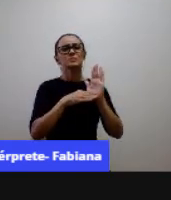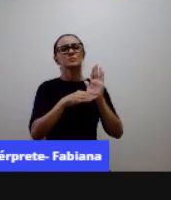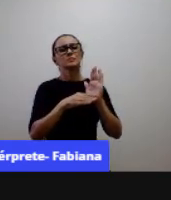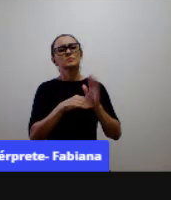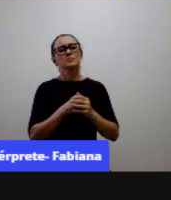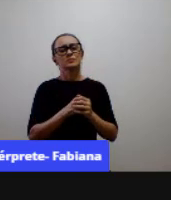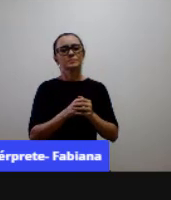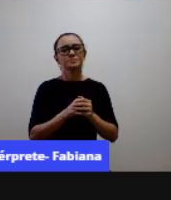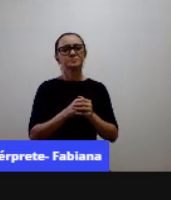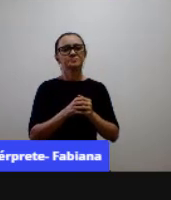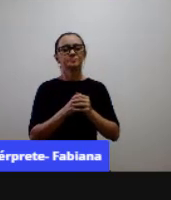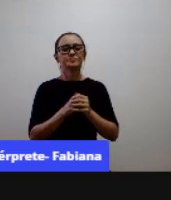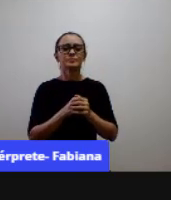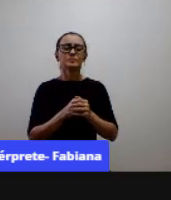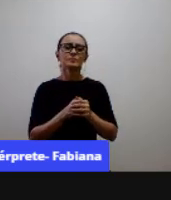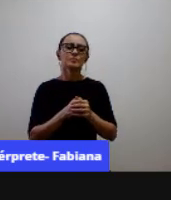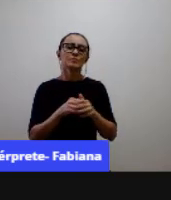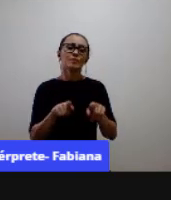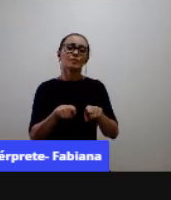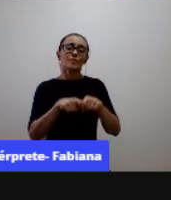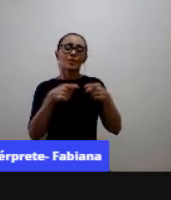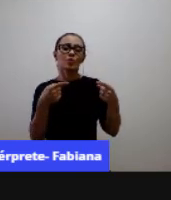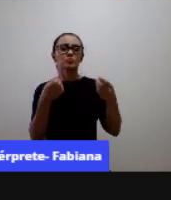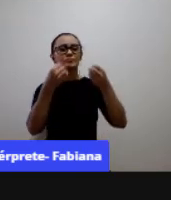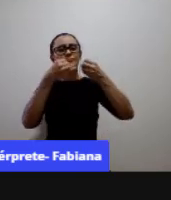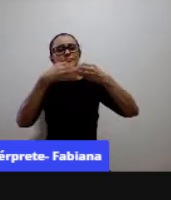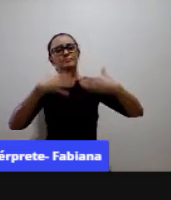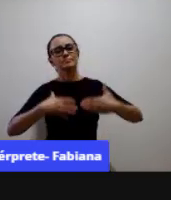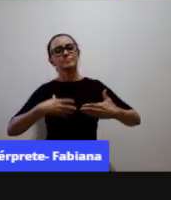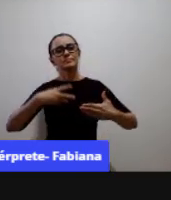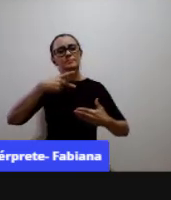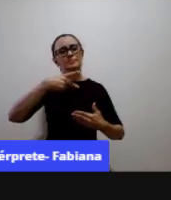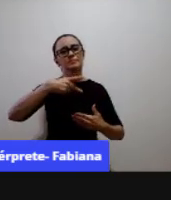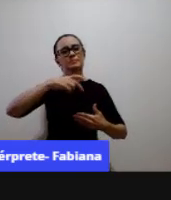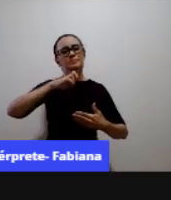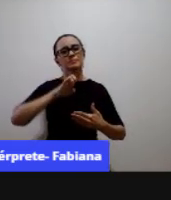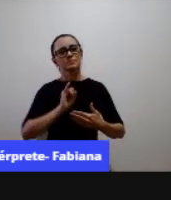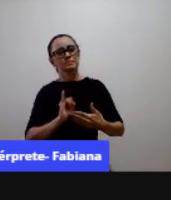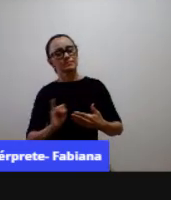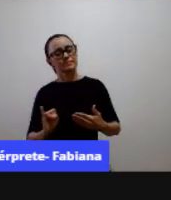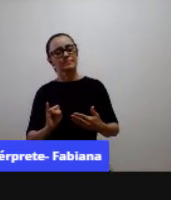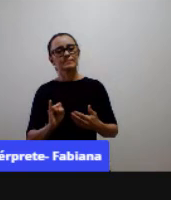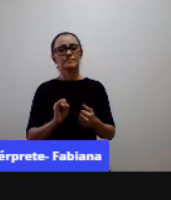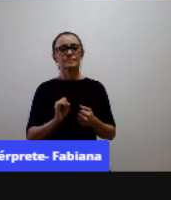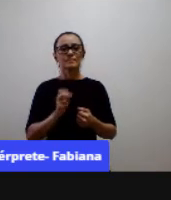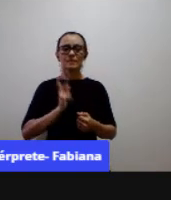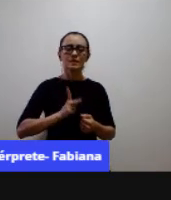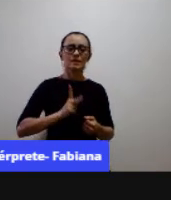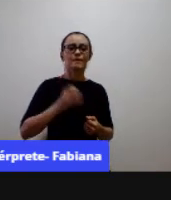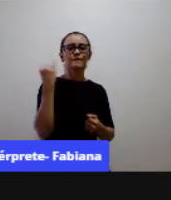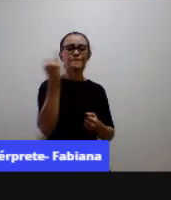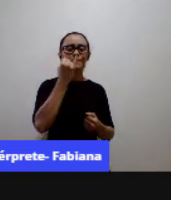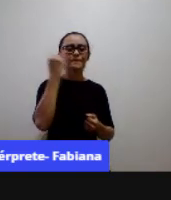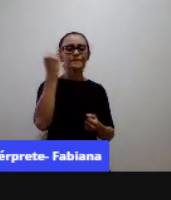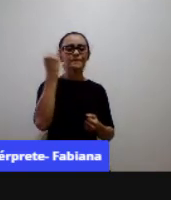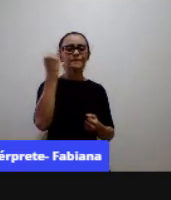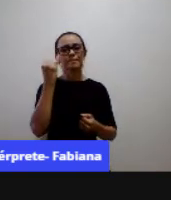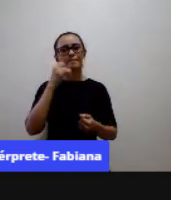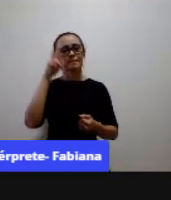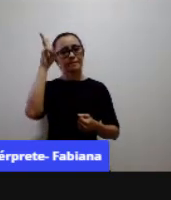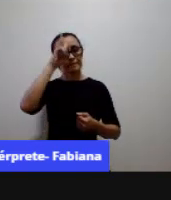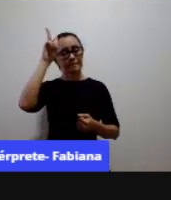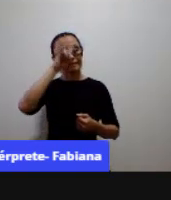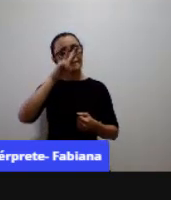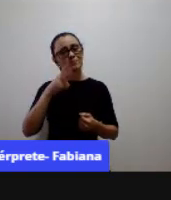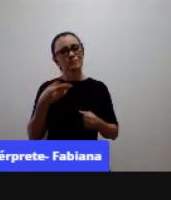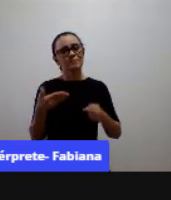importante. Mas quando a gente vem falar do PEI, a gente não pode esquecer que a fundamentação desse